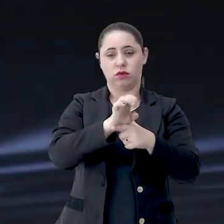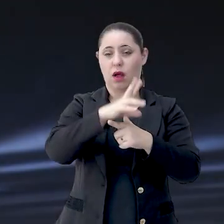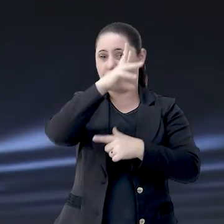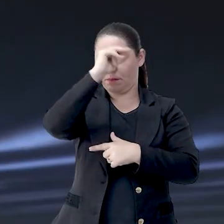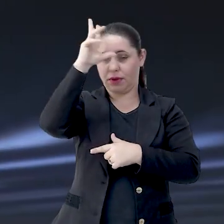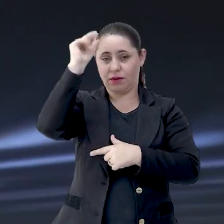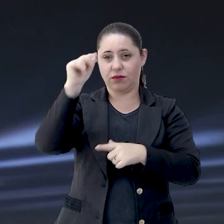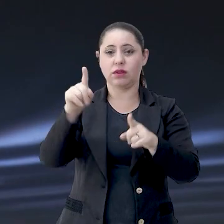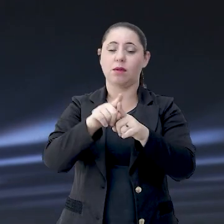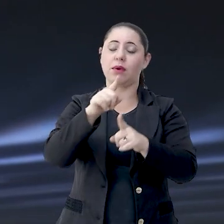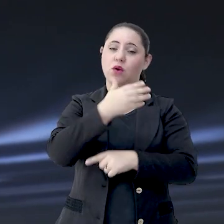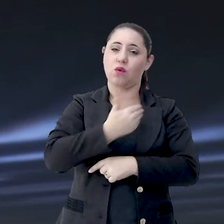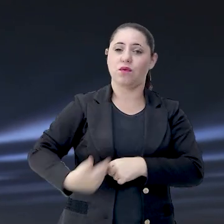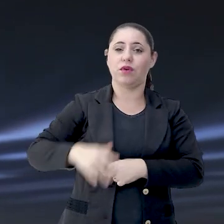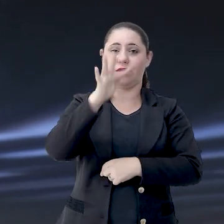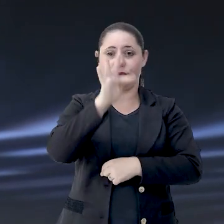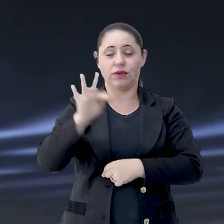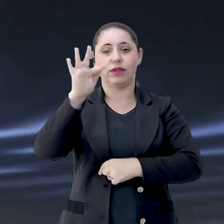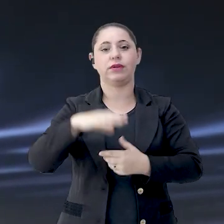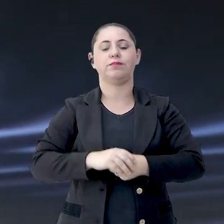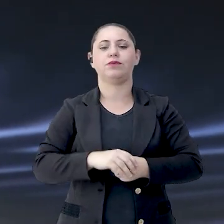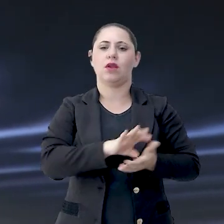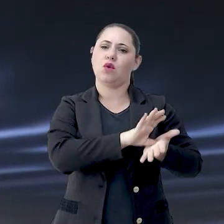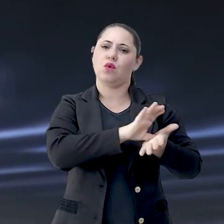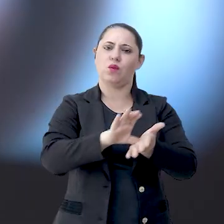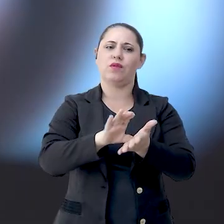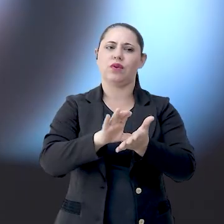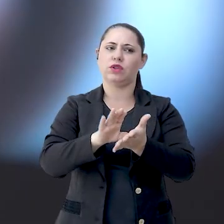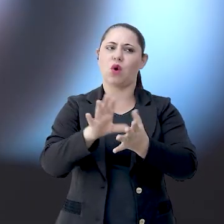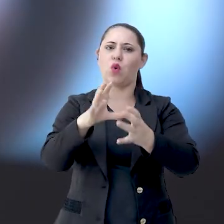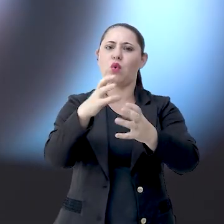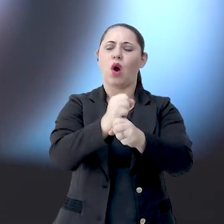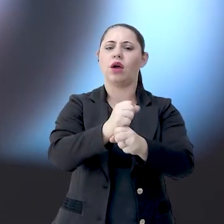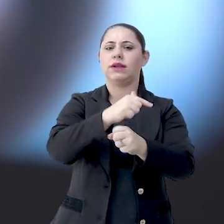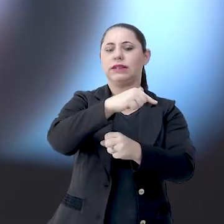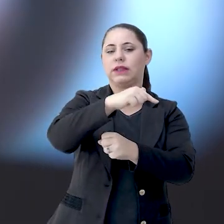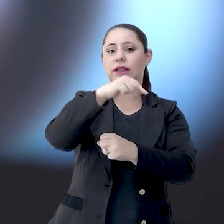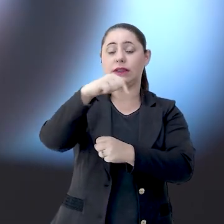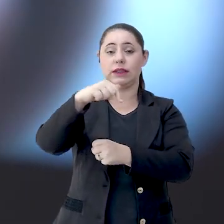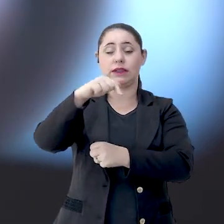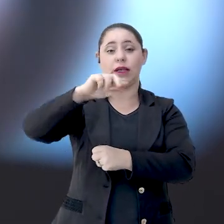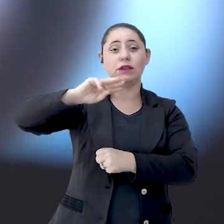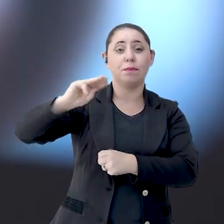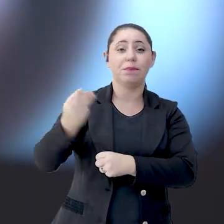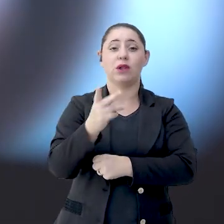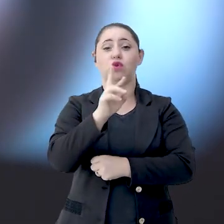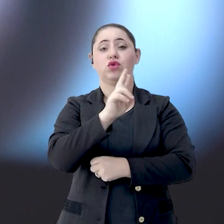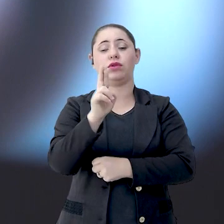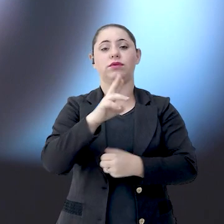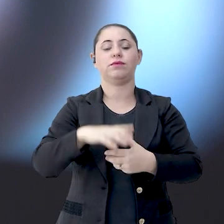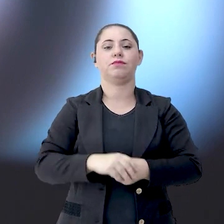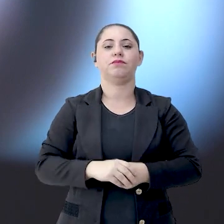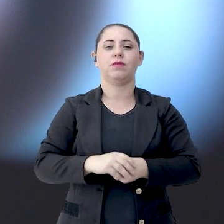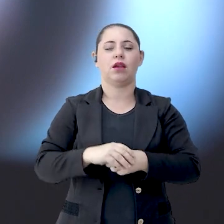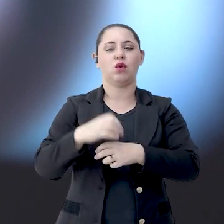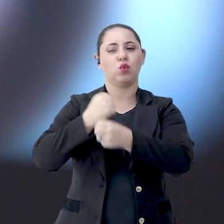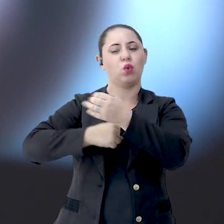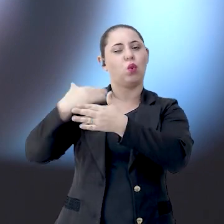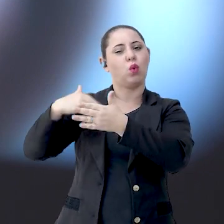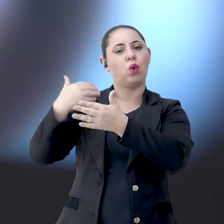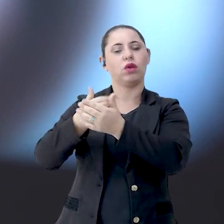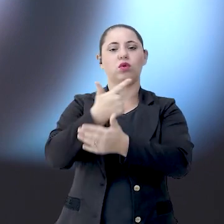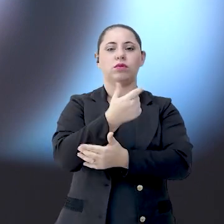Com a rápida expansão provocada principalmente pela produção de grãos como soja e milho, a região da